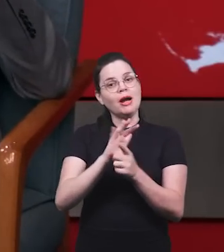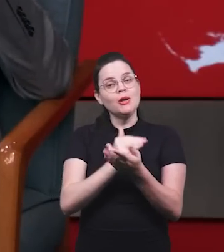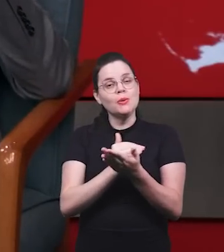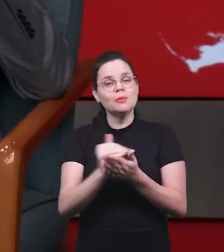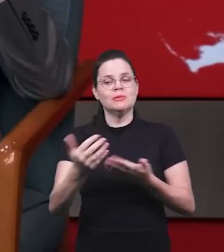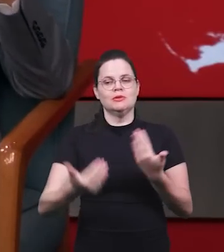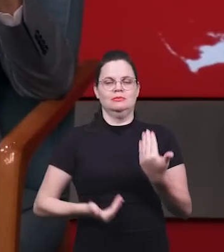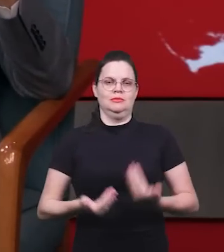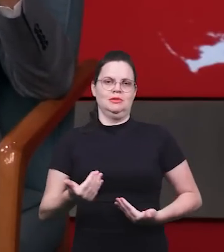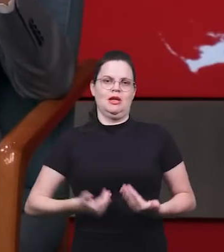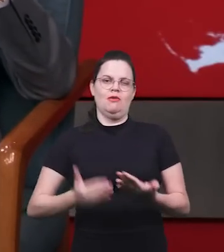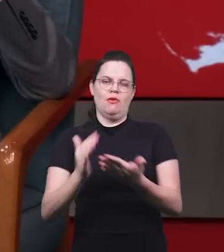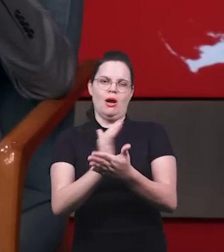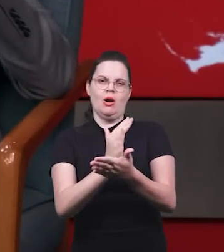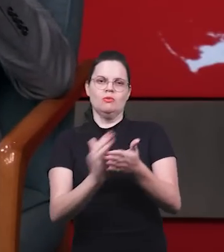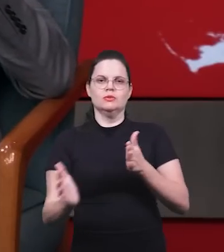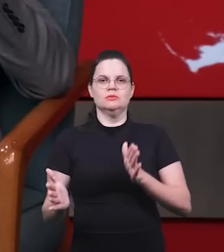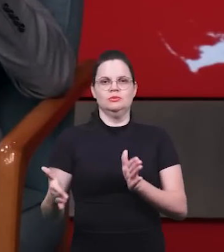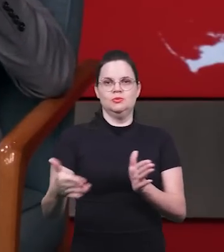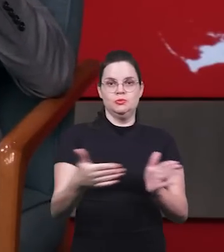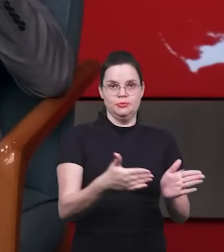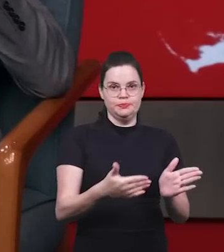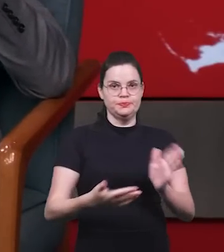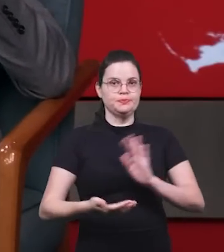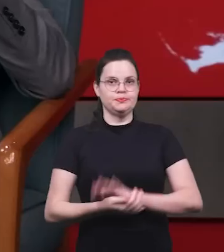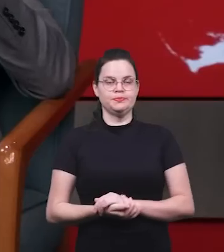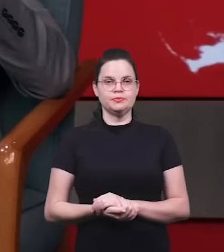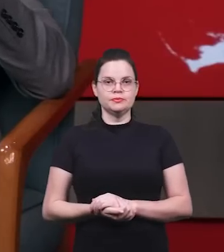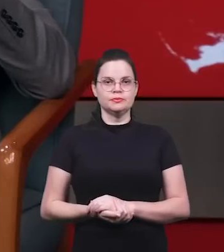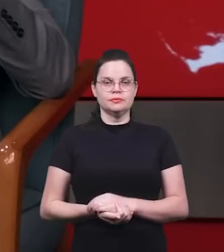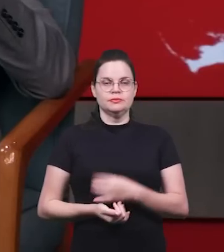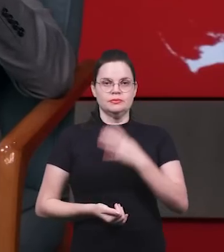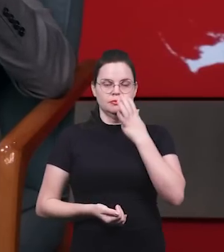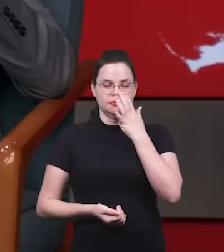da religião e daquilo que era descrito pela lei de Moisés.